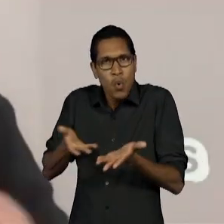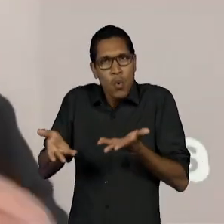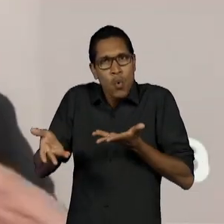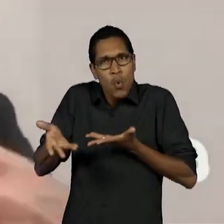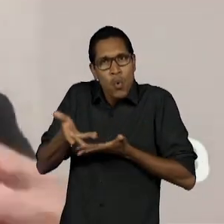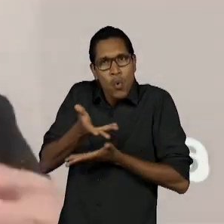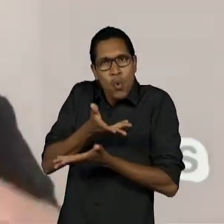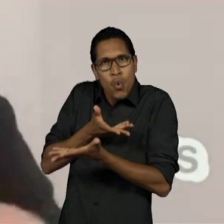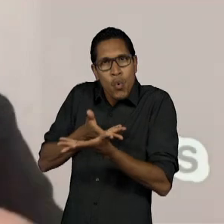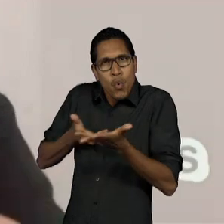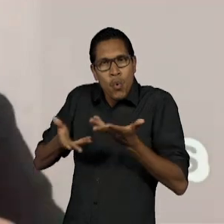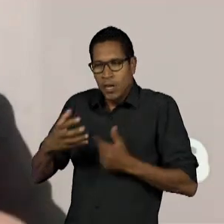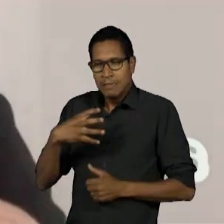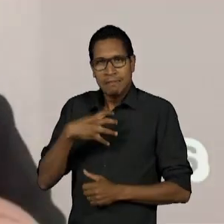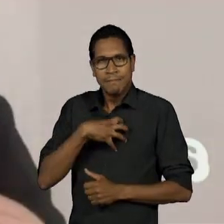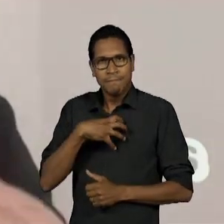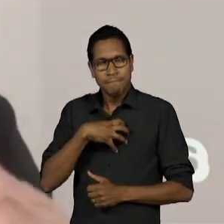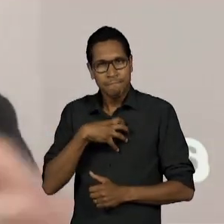a forma